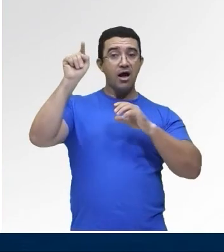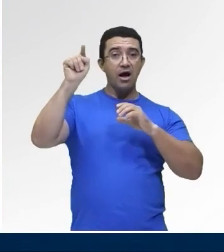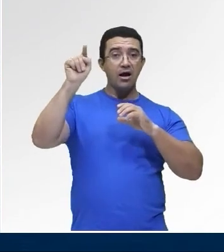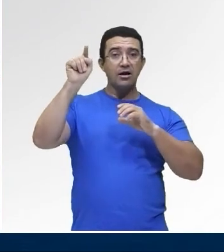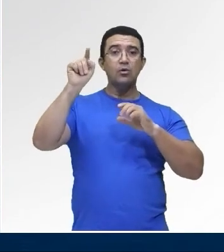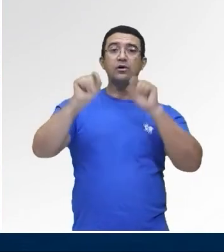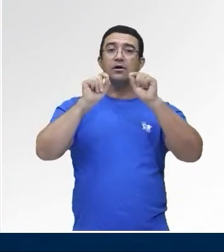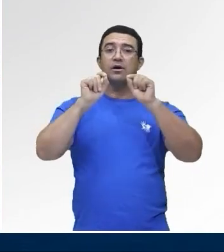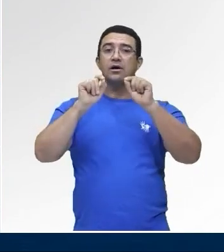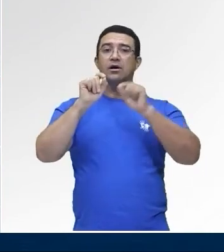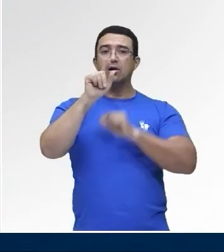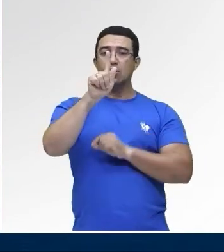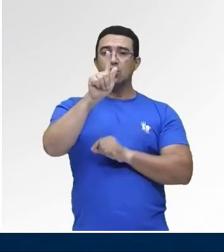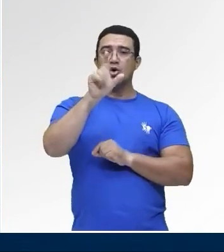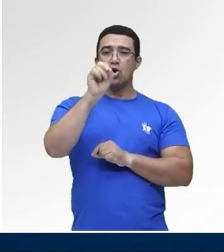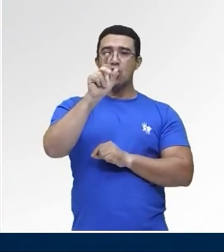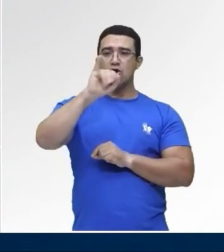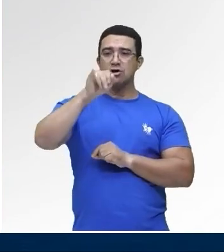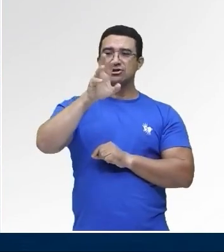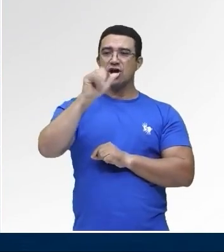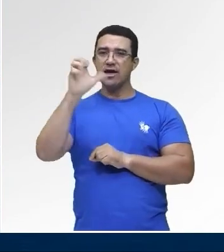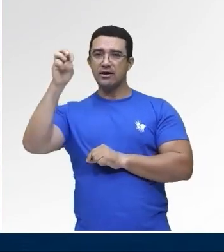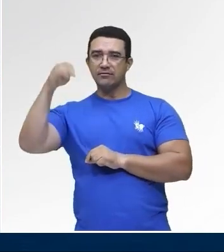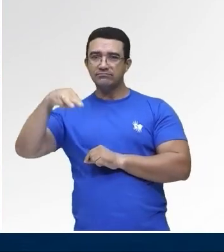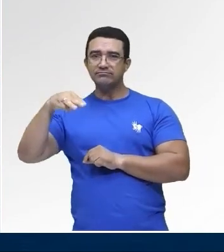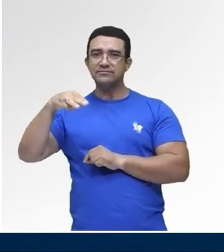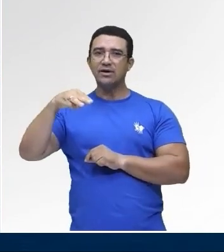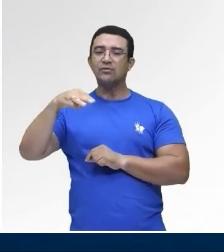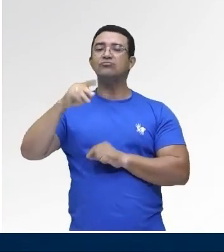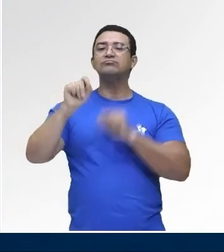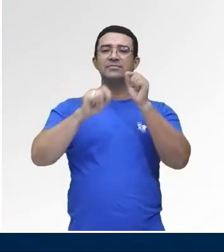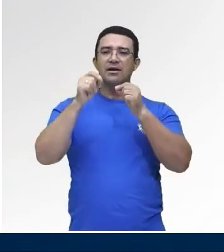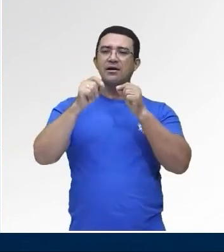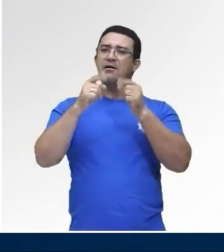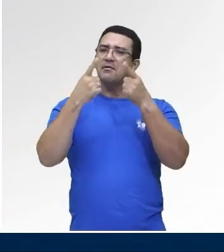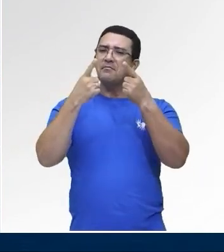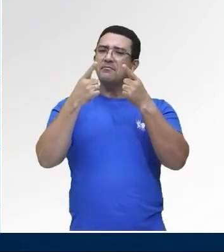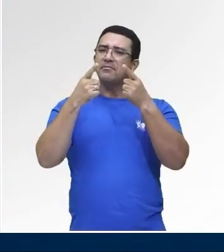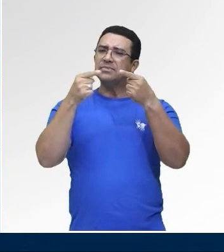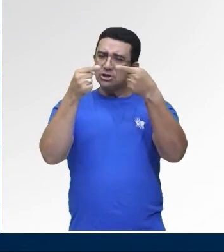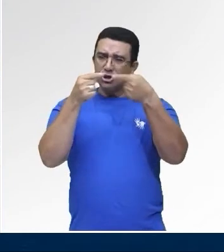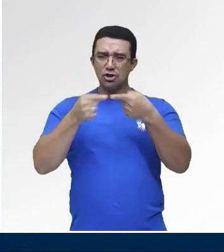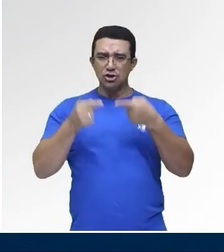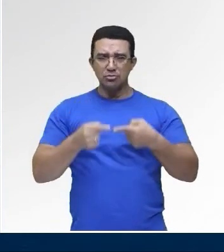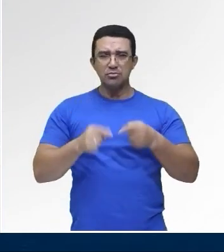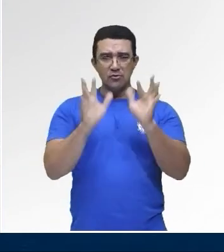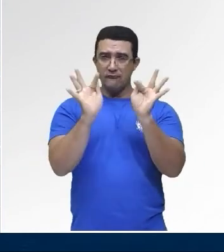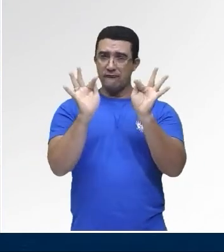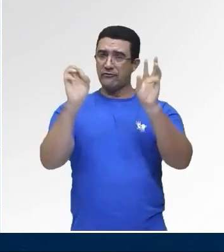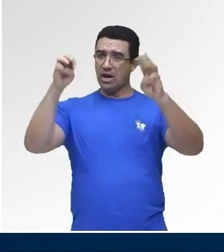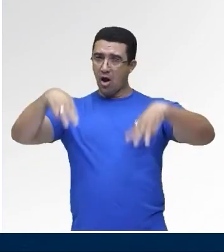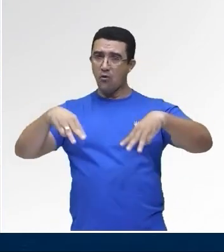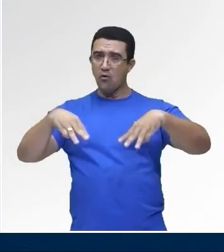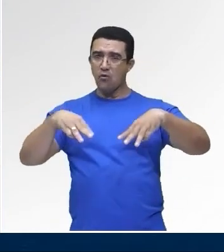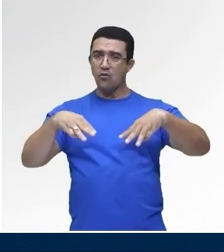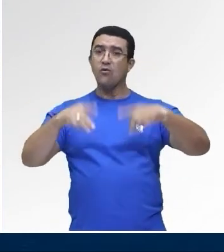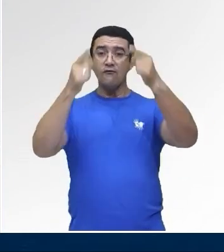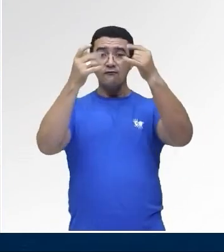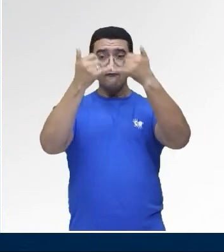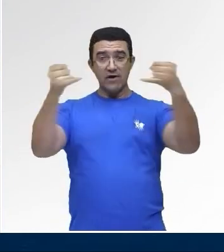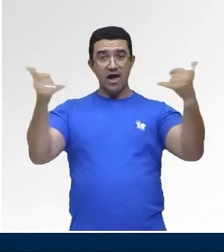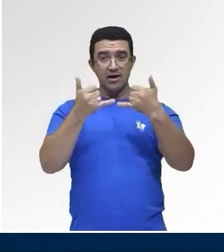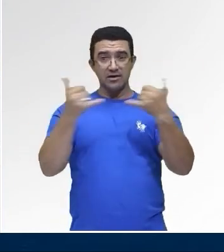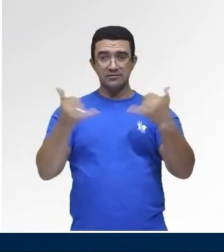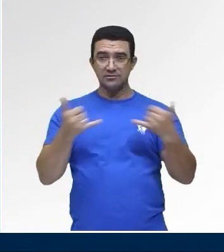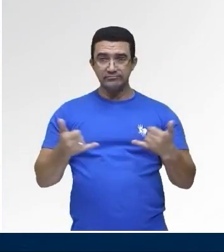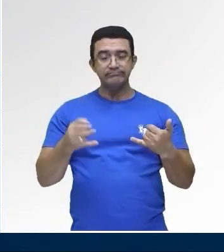rimam. Faz o quê? Uma certa musicalidade, né? No final dos versos. Então, aqui eu tenho